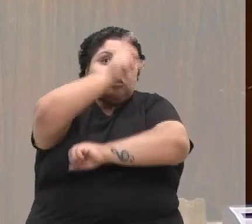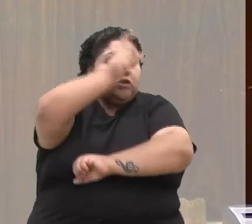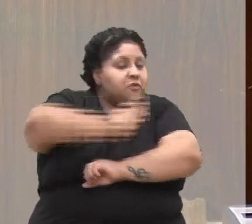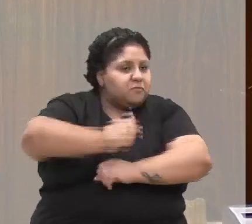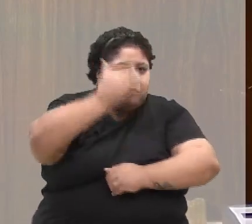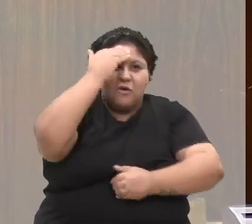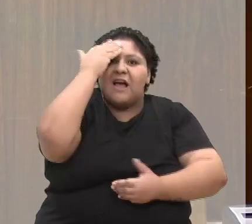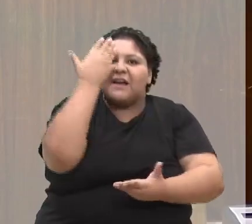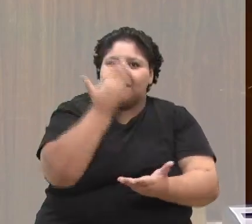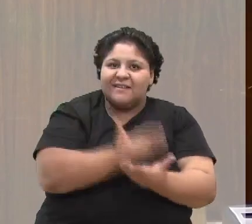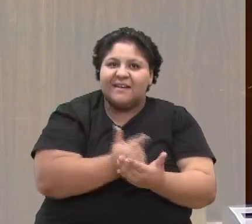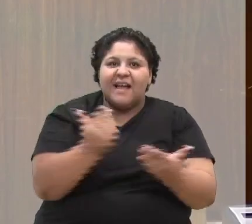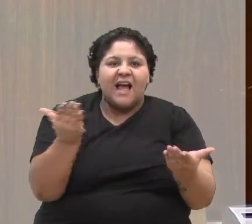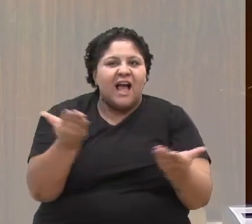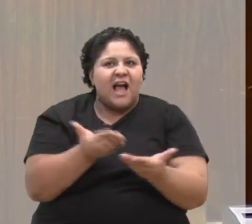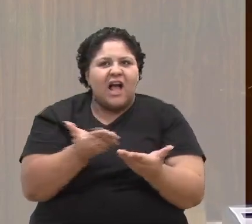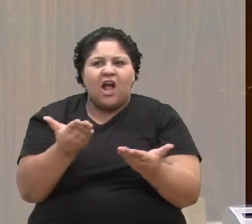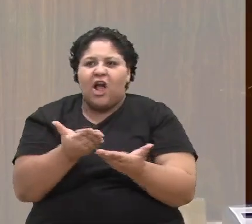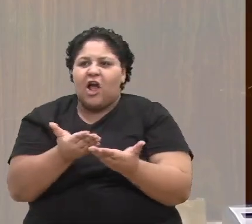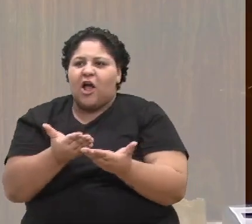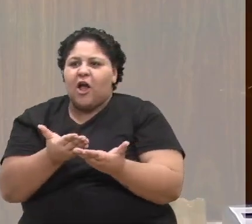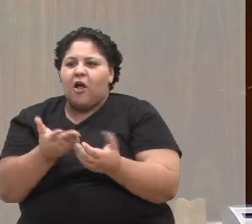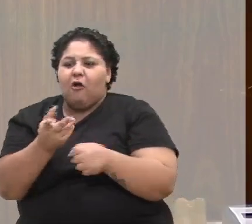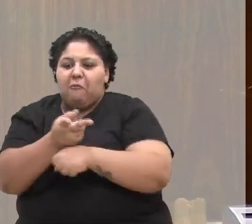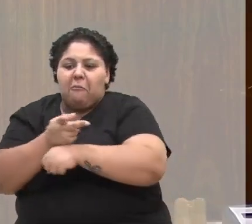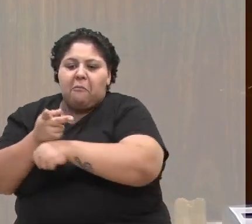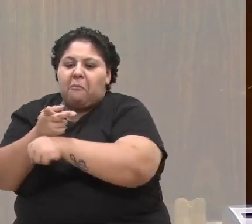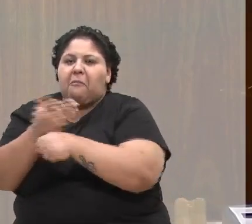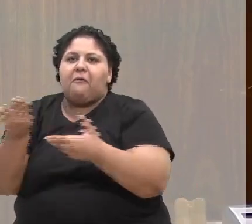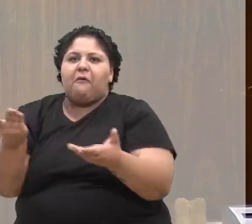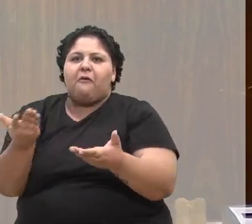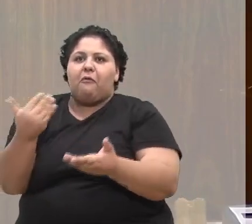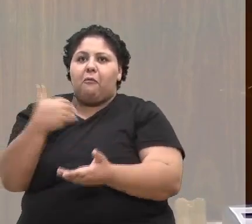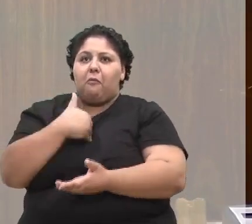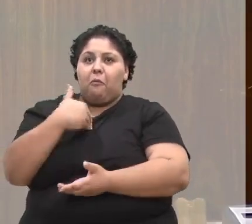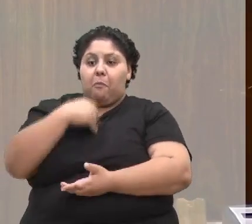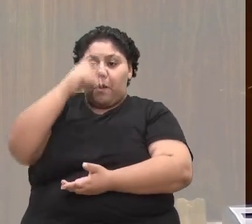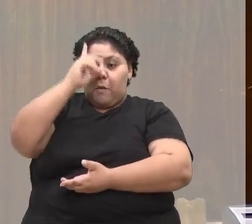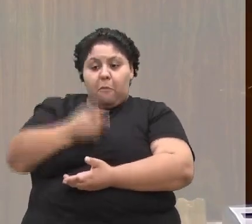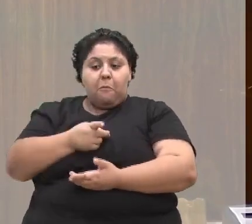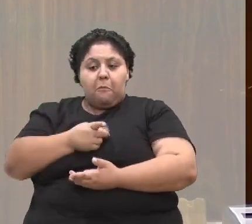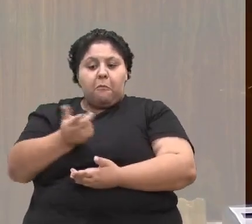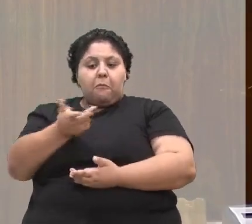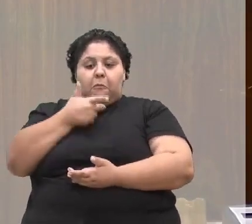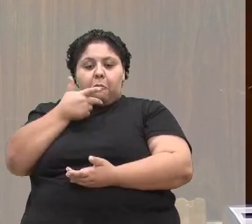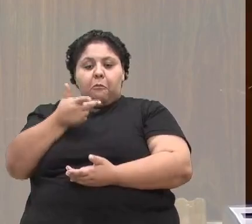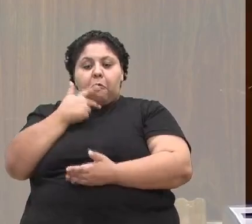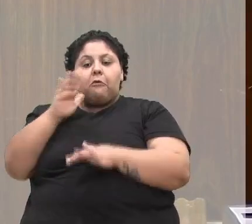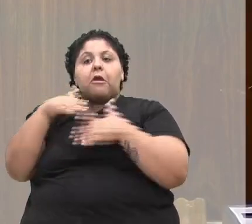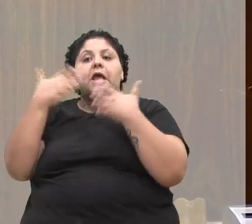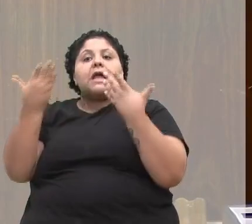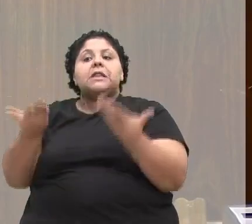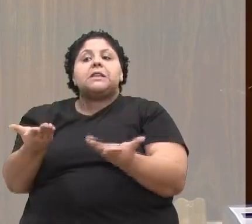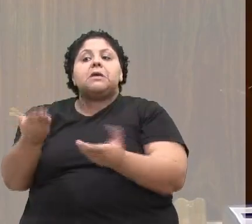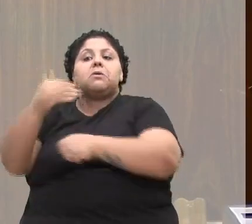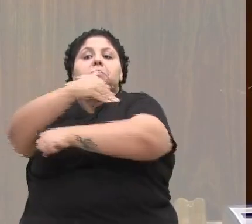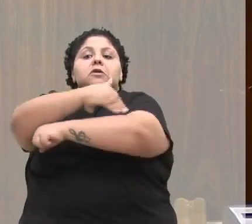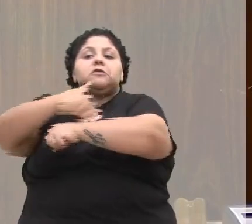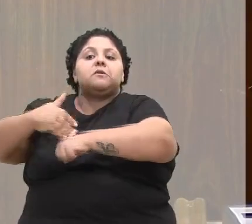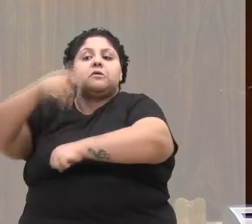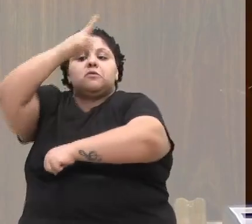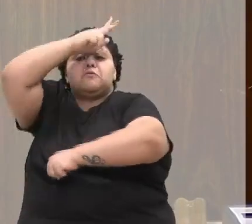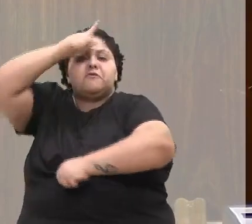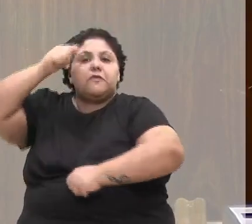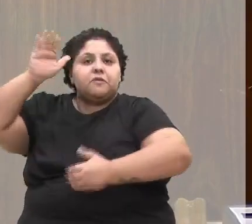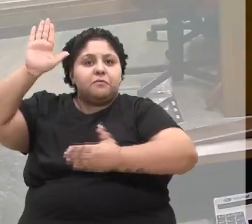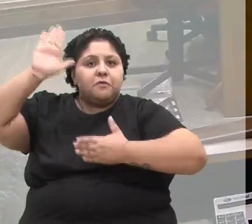acreditaram nisso e agora eles vêm, nos procuram o meu mandato para dizer, cadê o asfalto que o prefeito prometeu?